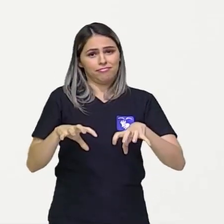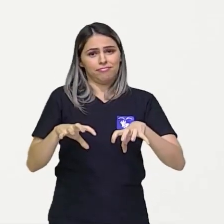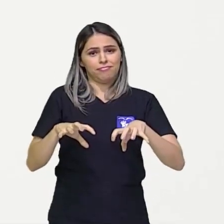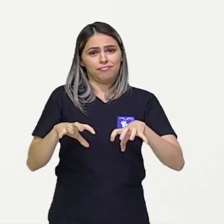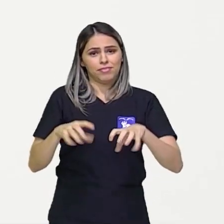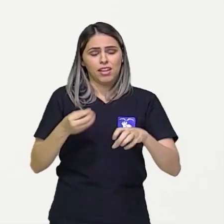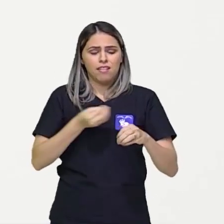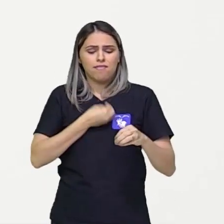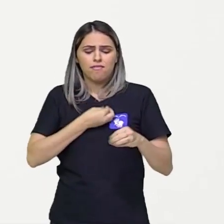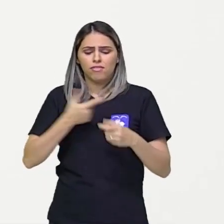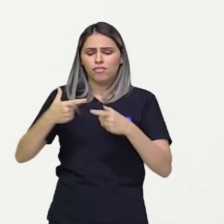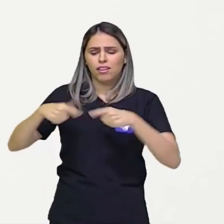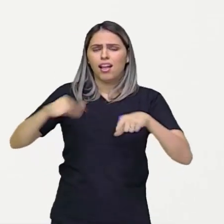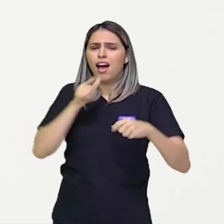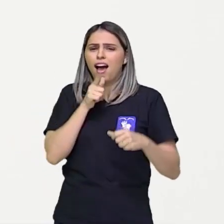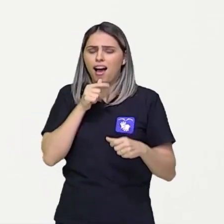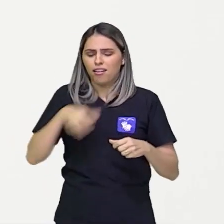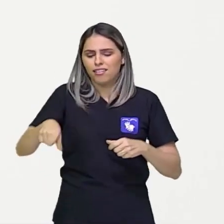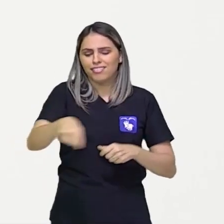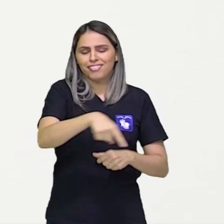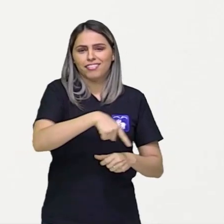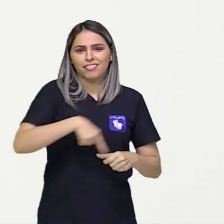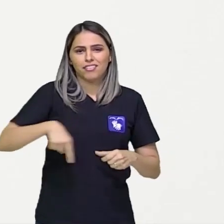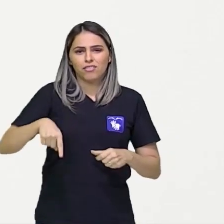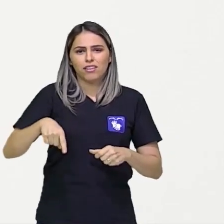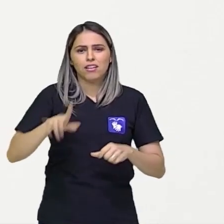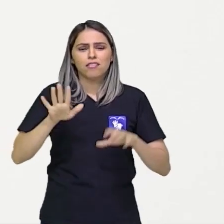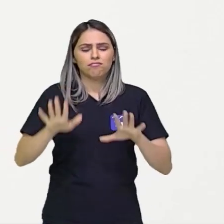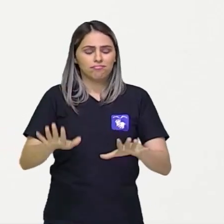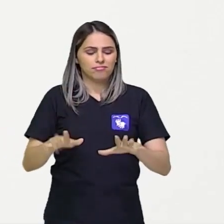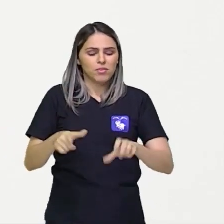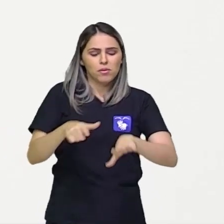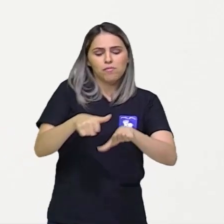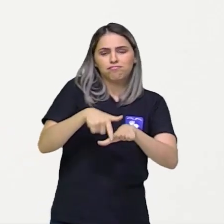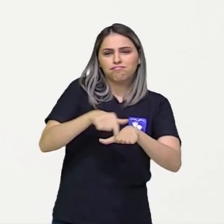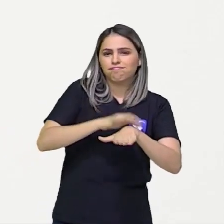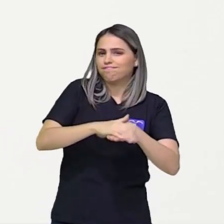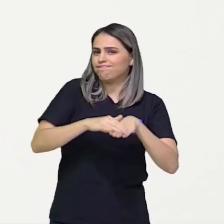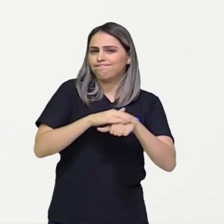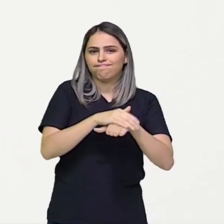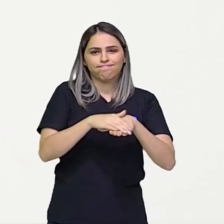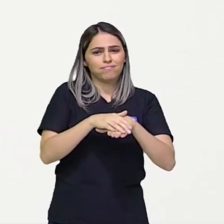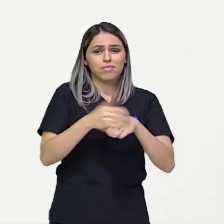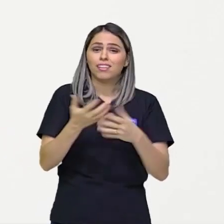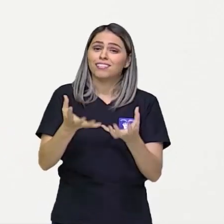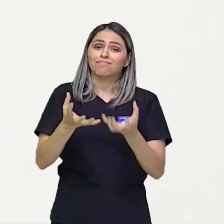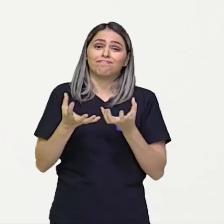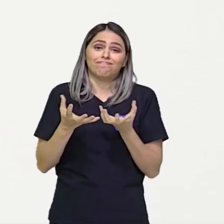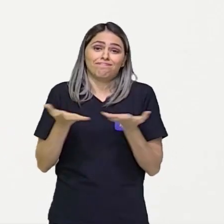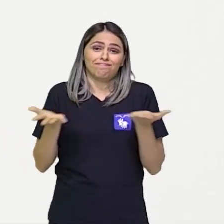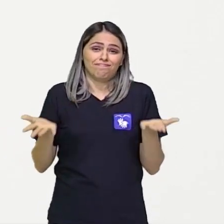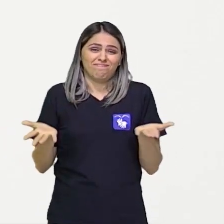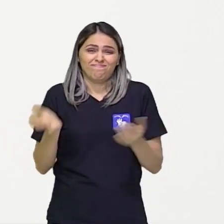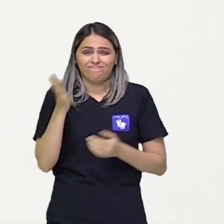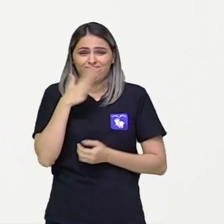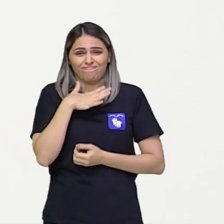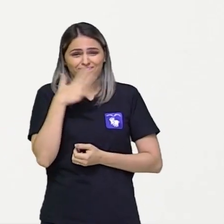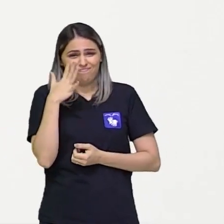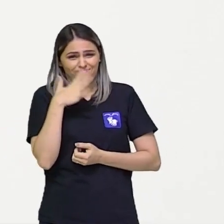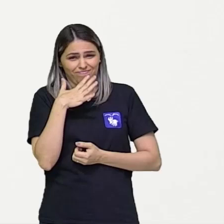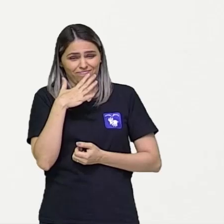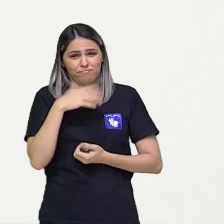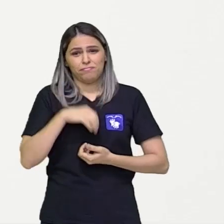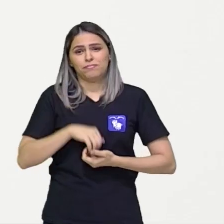não quer. Ele mora lá na lagoa, não lava o pé porque não quer. Mas